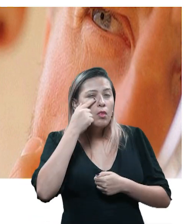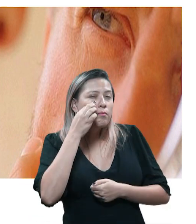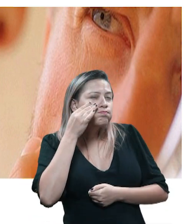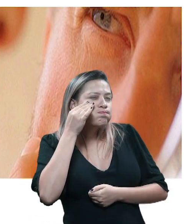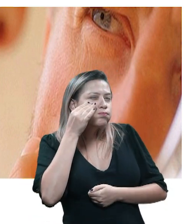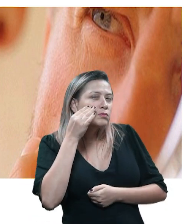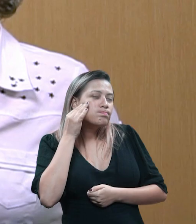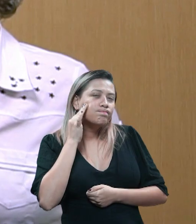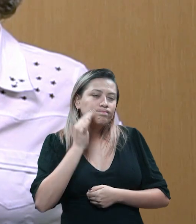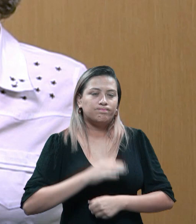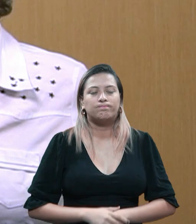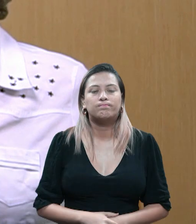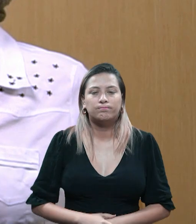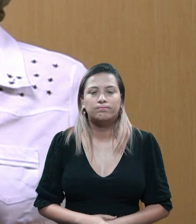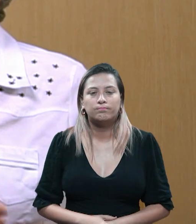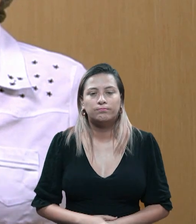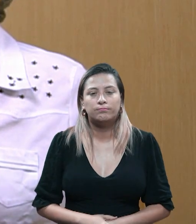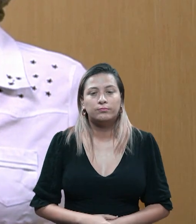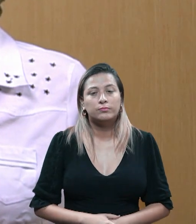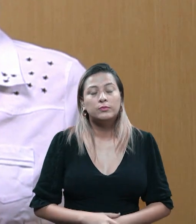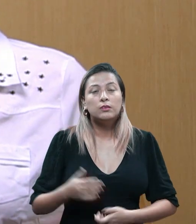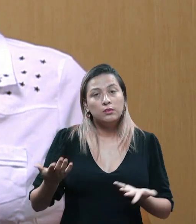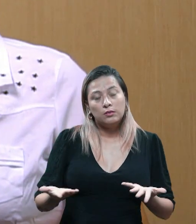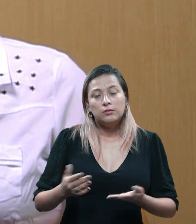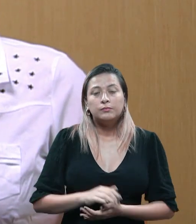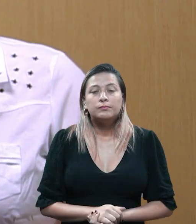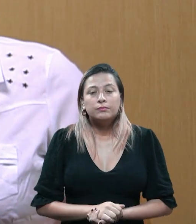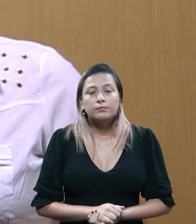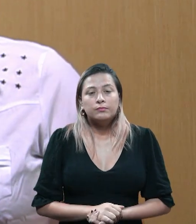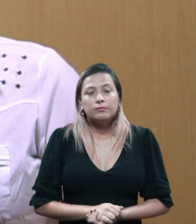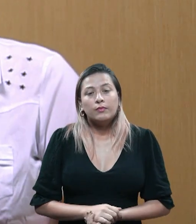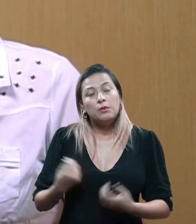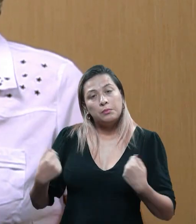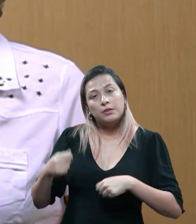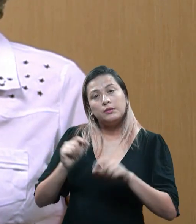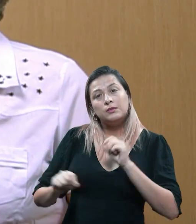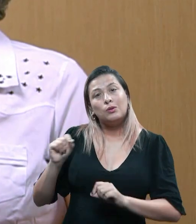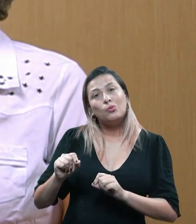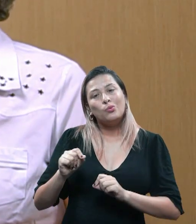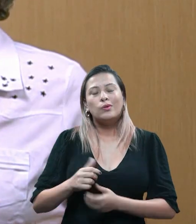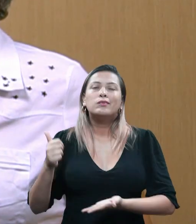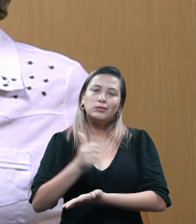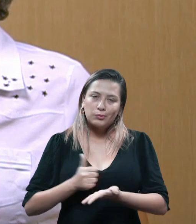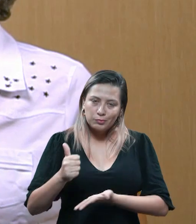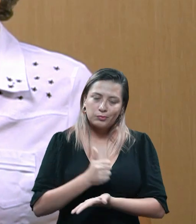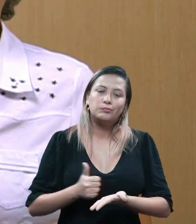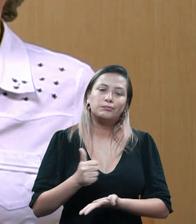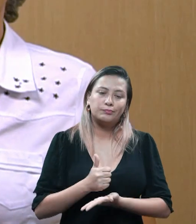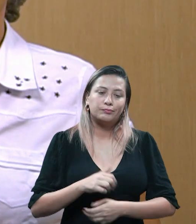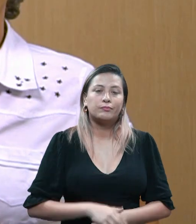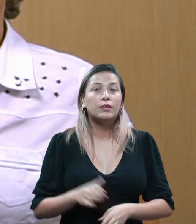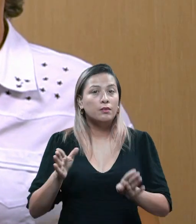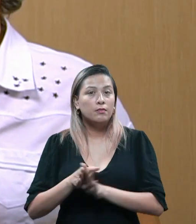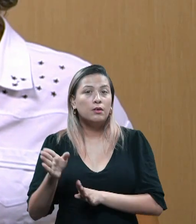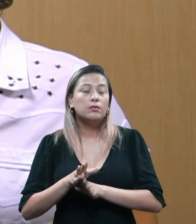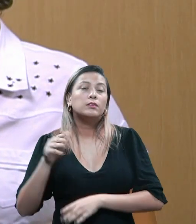rosto, certo? Esses são tratamentos que eles necessitam de medicação. Então, quem pode